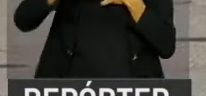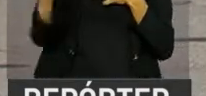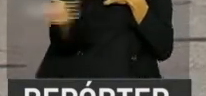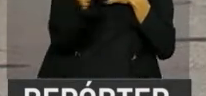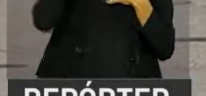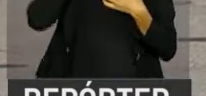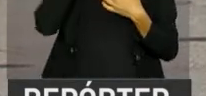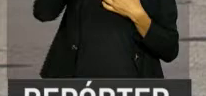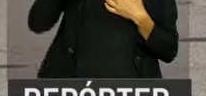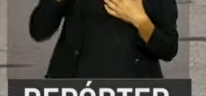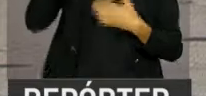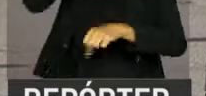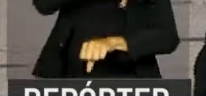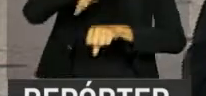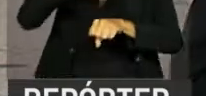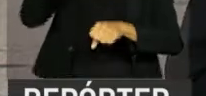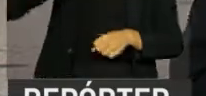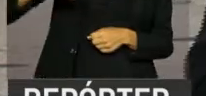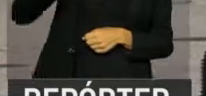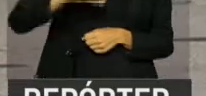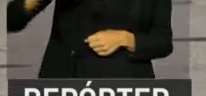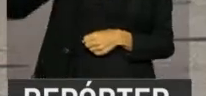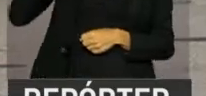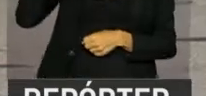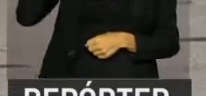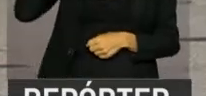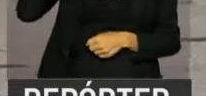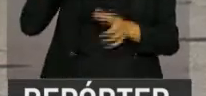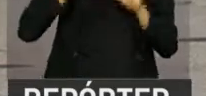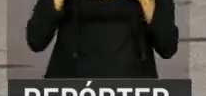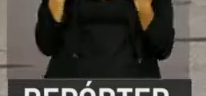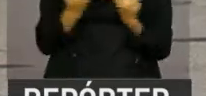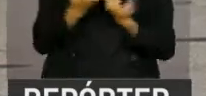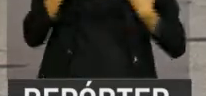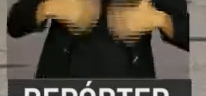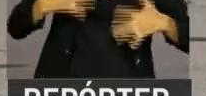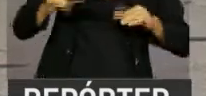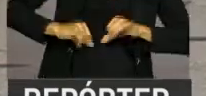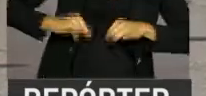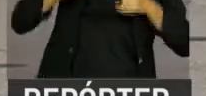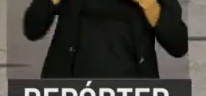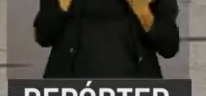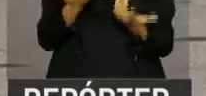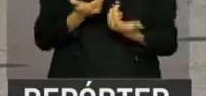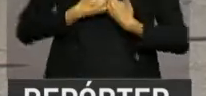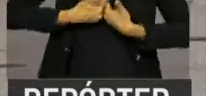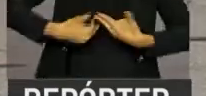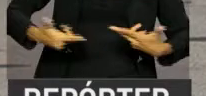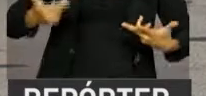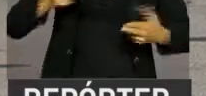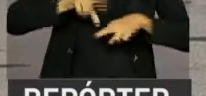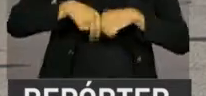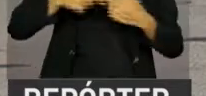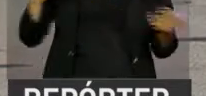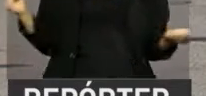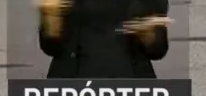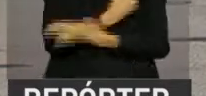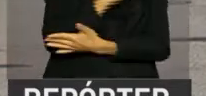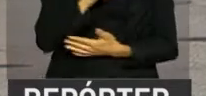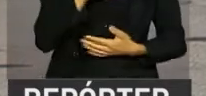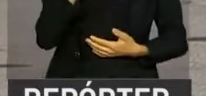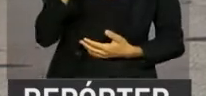dos brasileiros se voltam aos familiares do presidente dizem inclusive que conversou com o colega colombiano